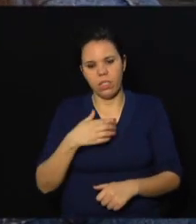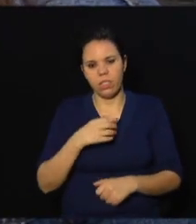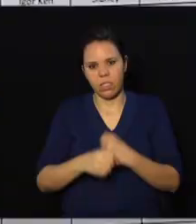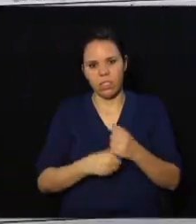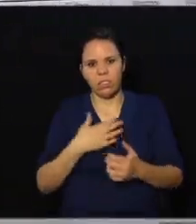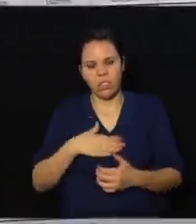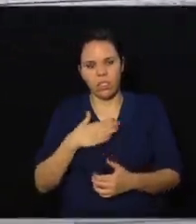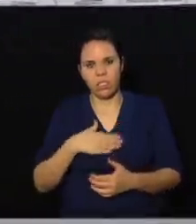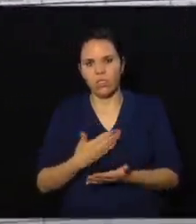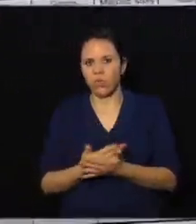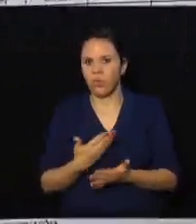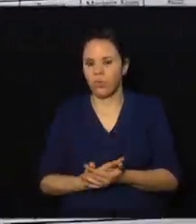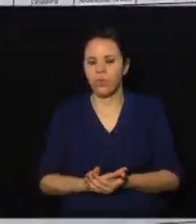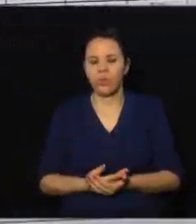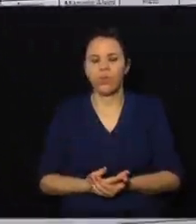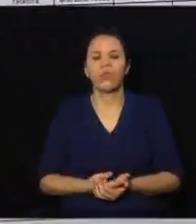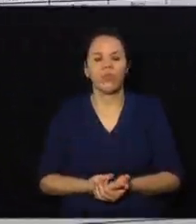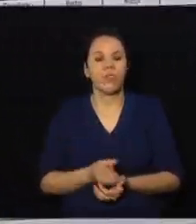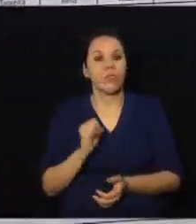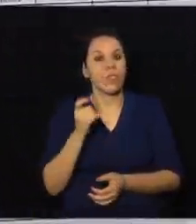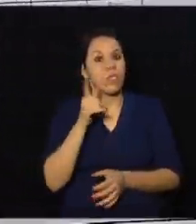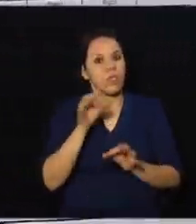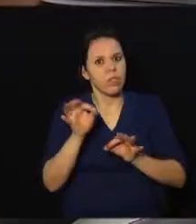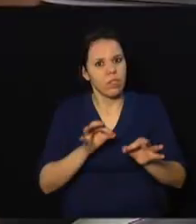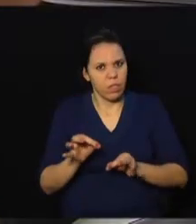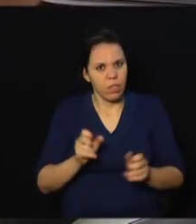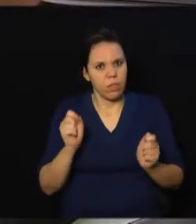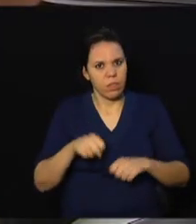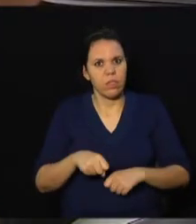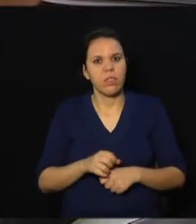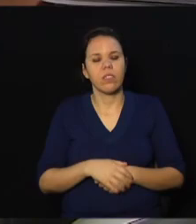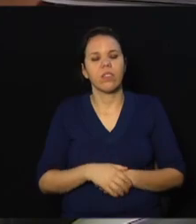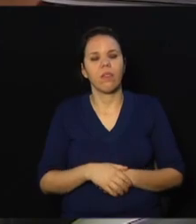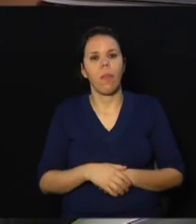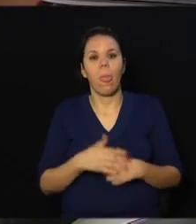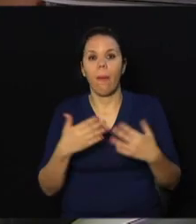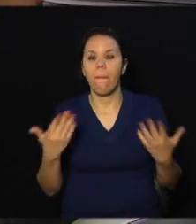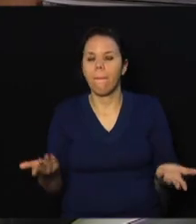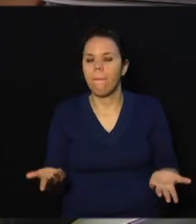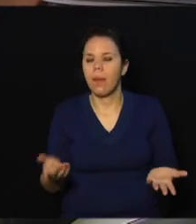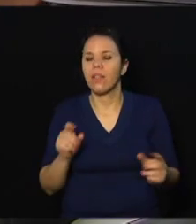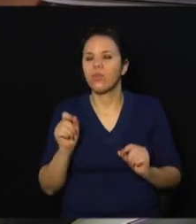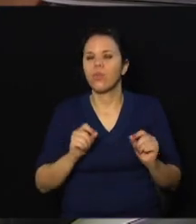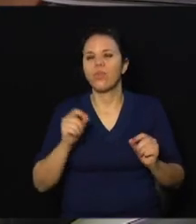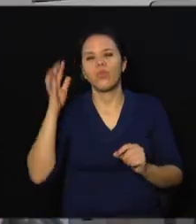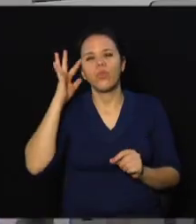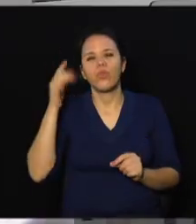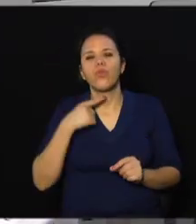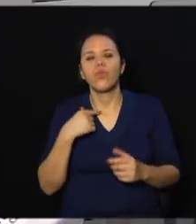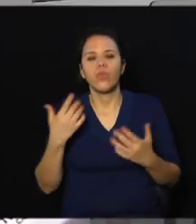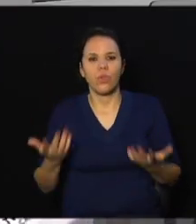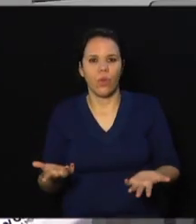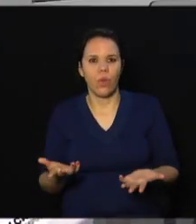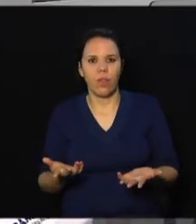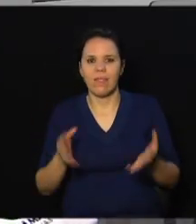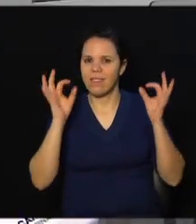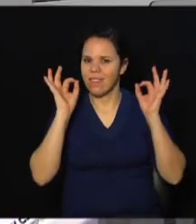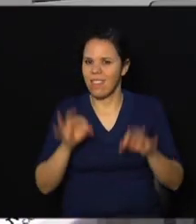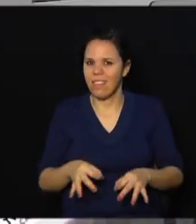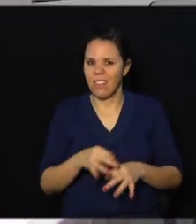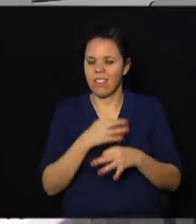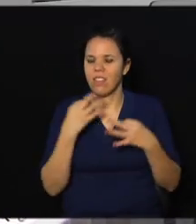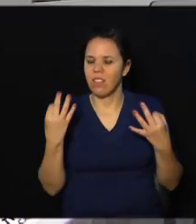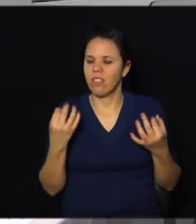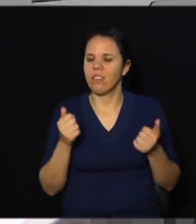e estudo. Se organizar direitinho vale a pena, ainda mais quando está em jogo um sonho. Com certeza vale a